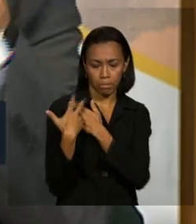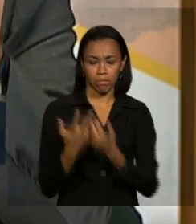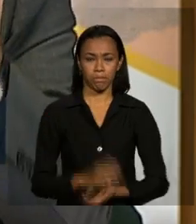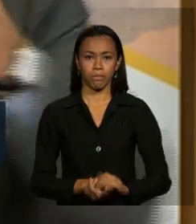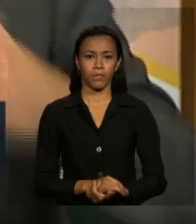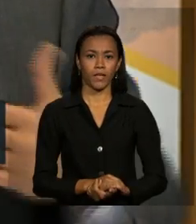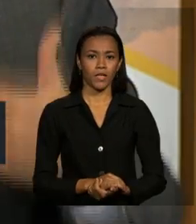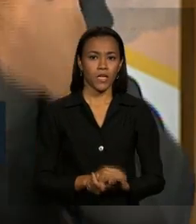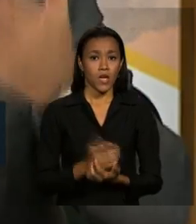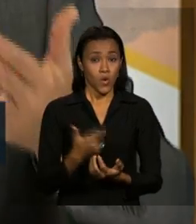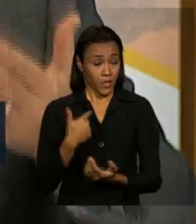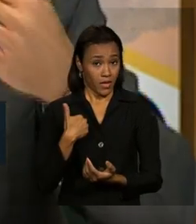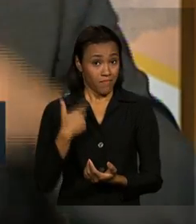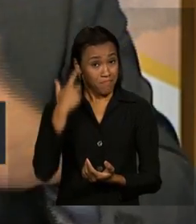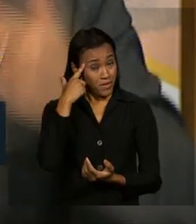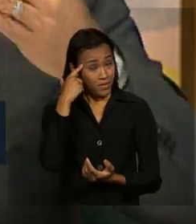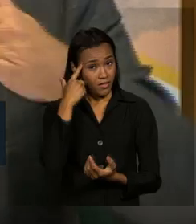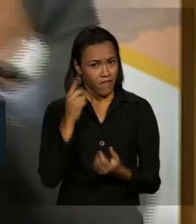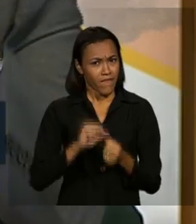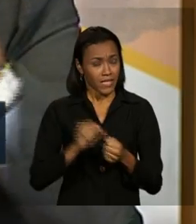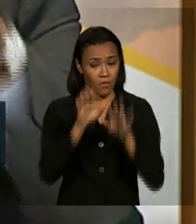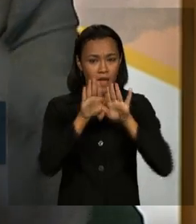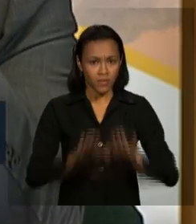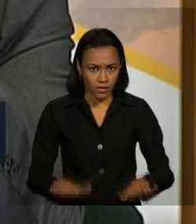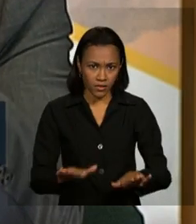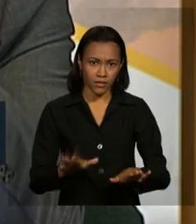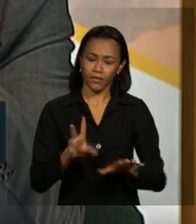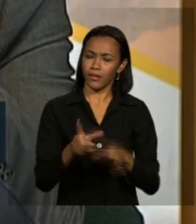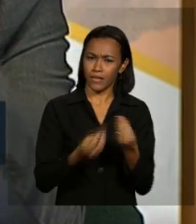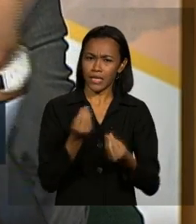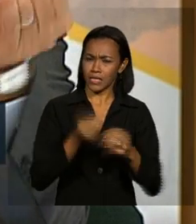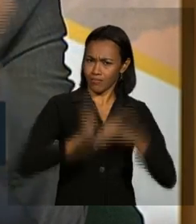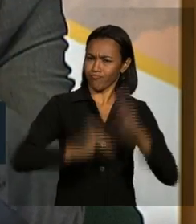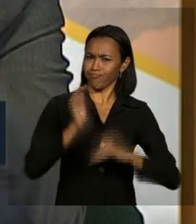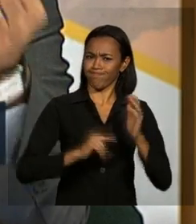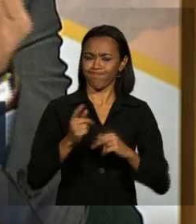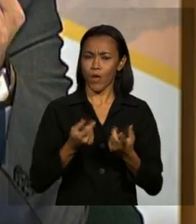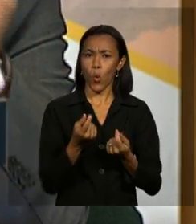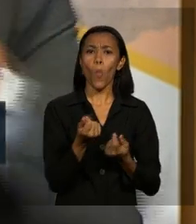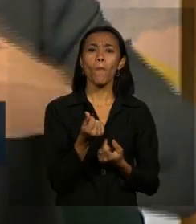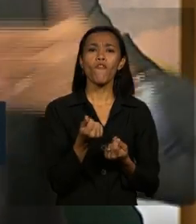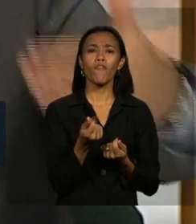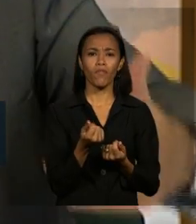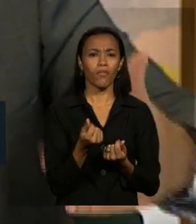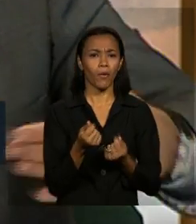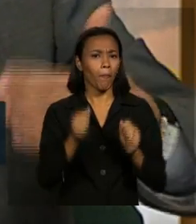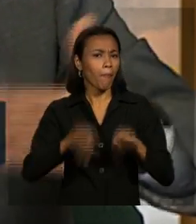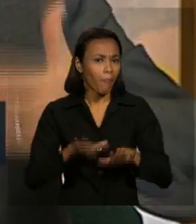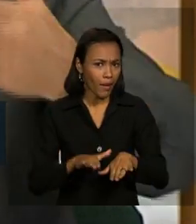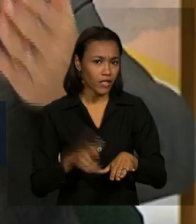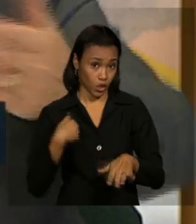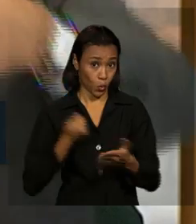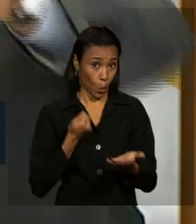a expectativa é que ao fazer isso e ao oferecer essa capacidade por um preço mais baixo porque eu tô